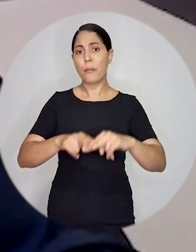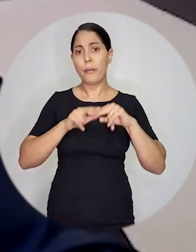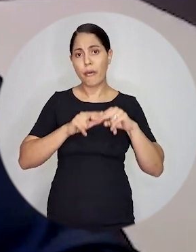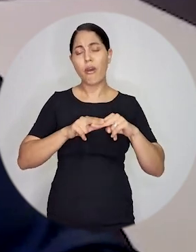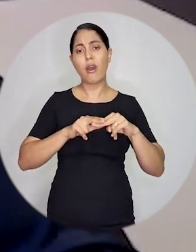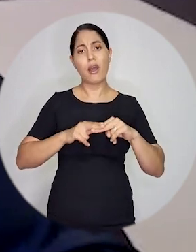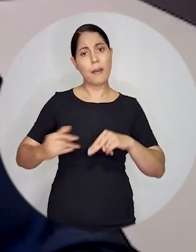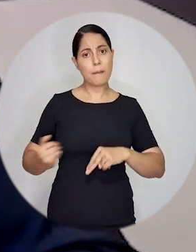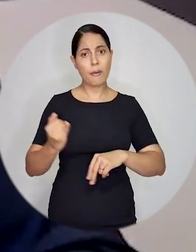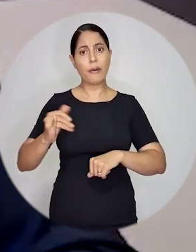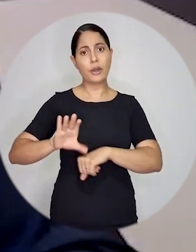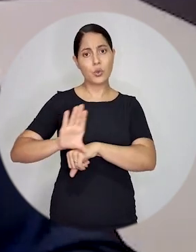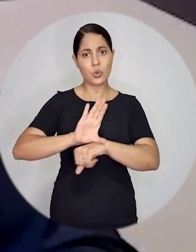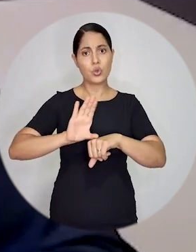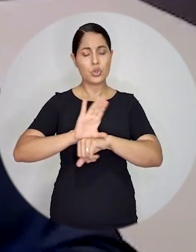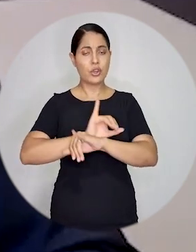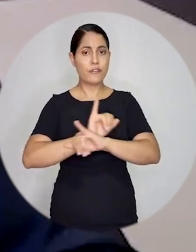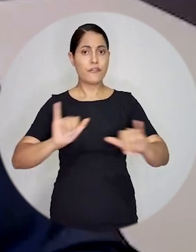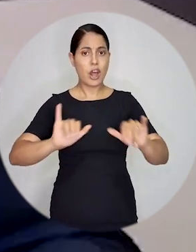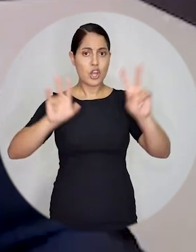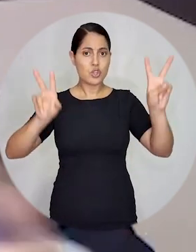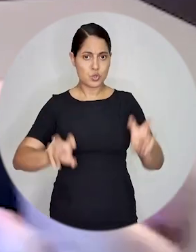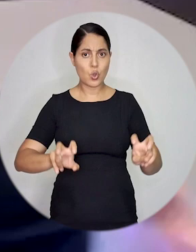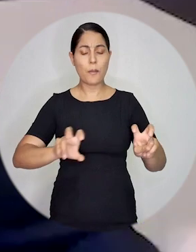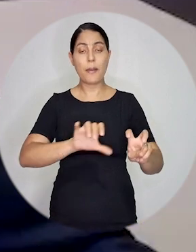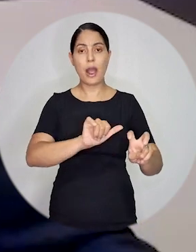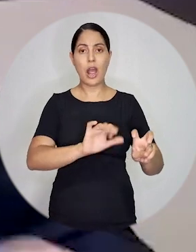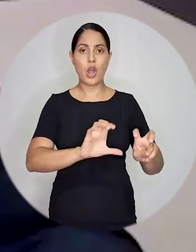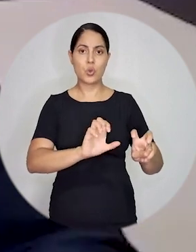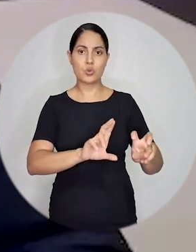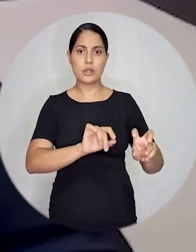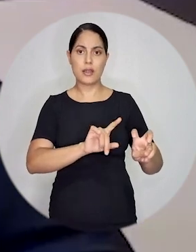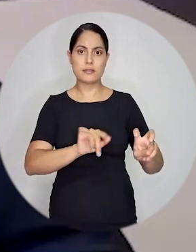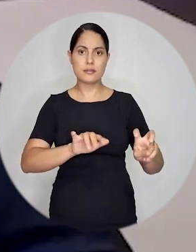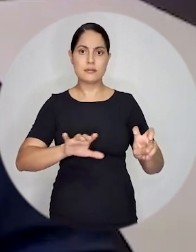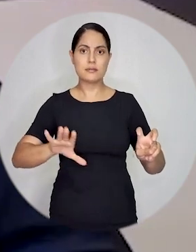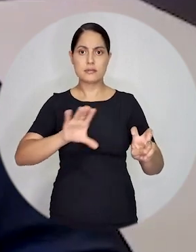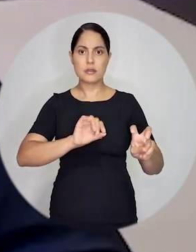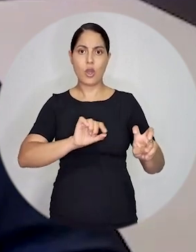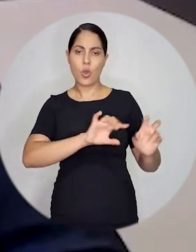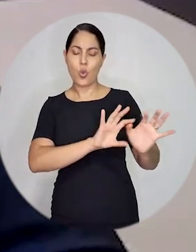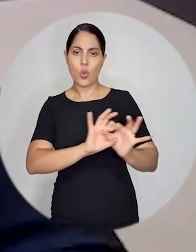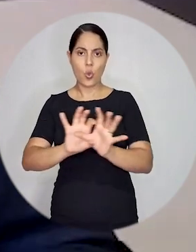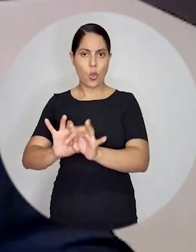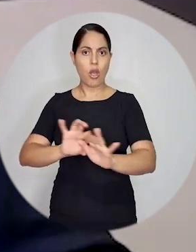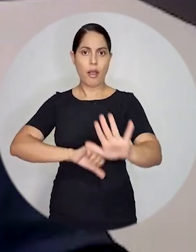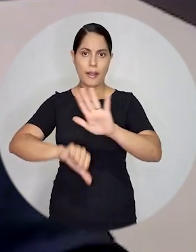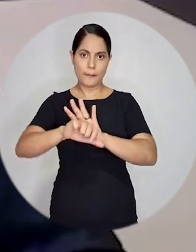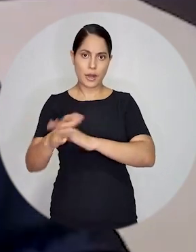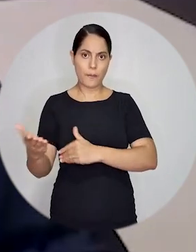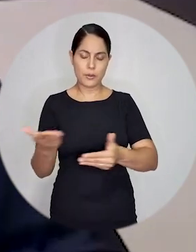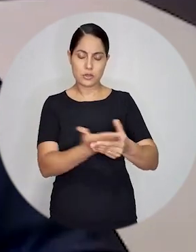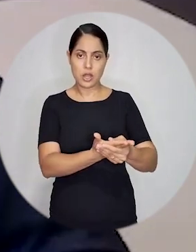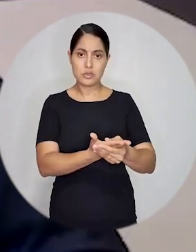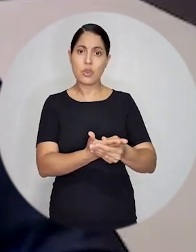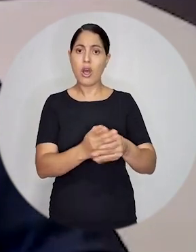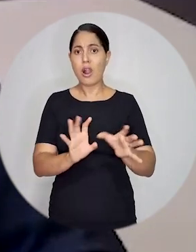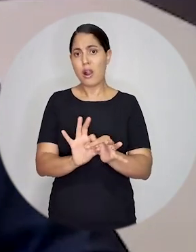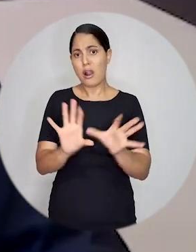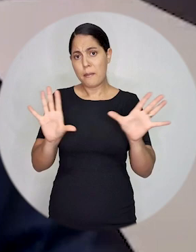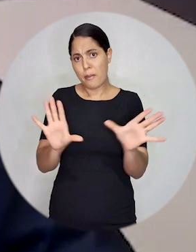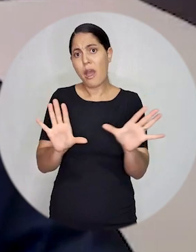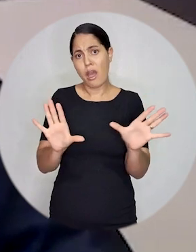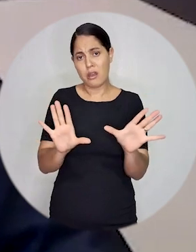tendo em vista que a Constituição Federal, ao prever o sistema acusatório nos processos criminais, autoriza que